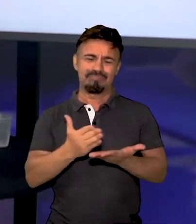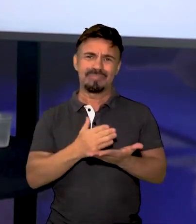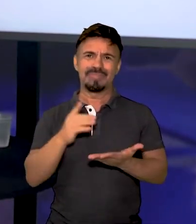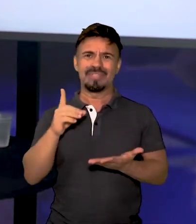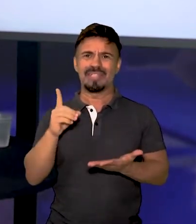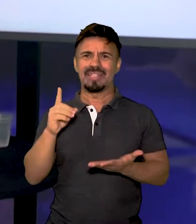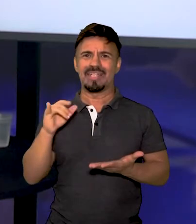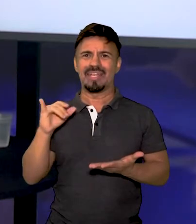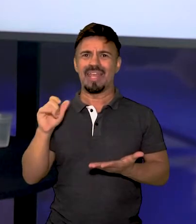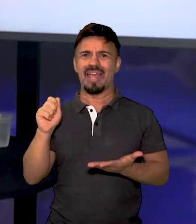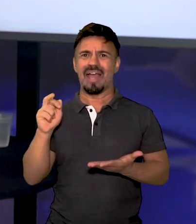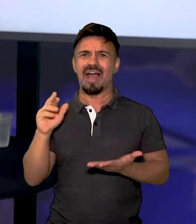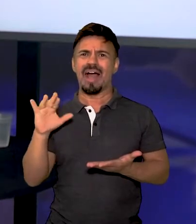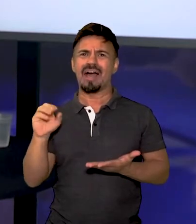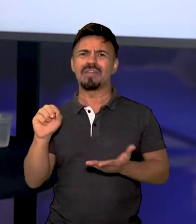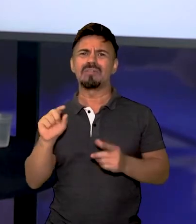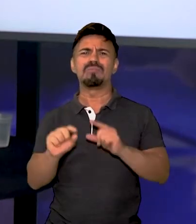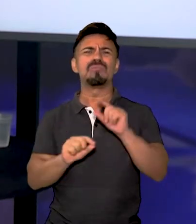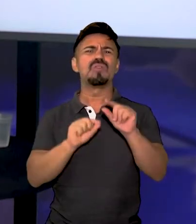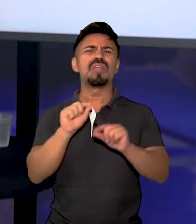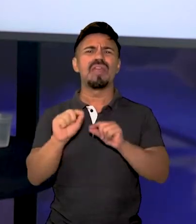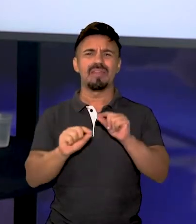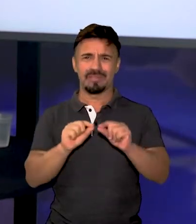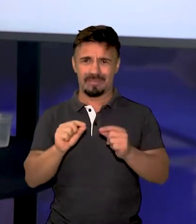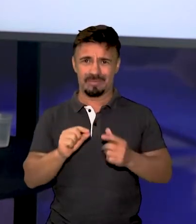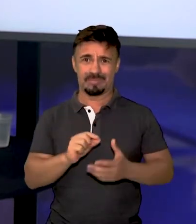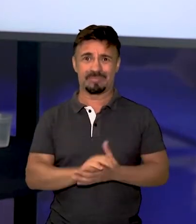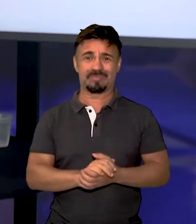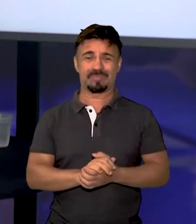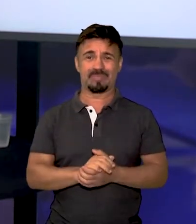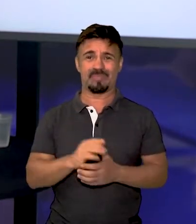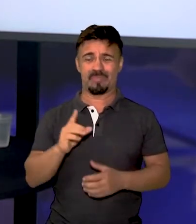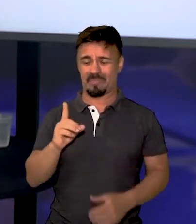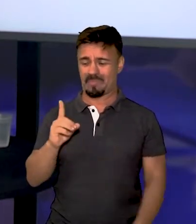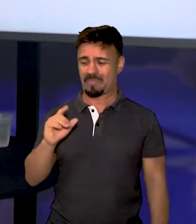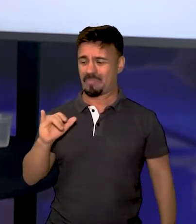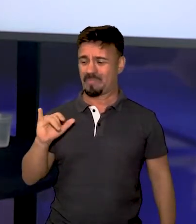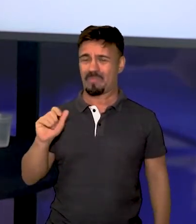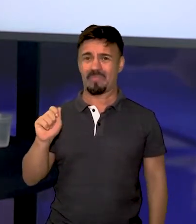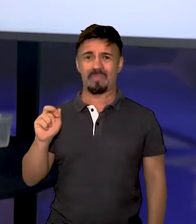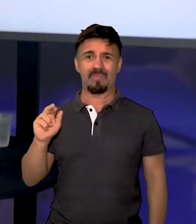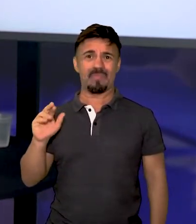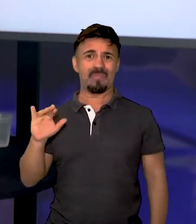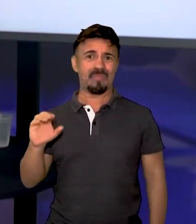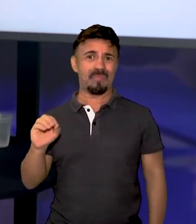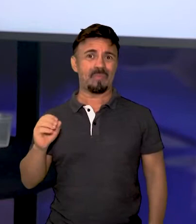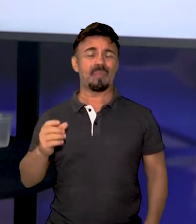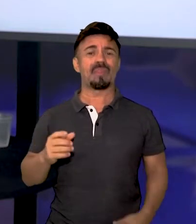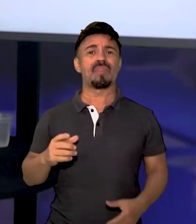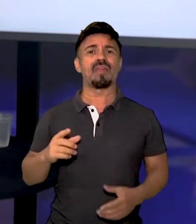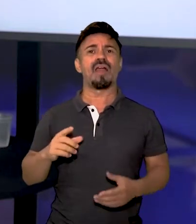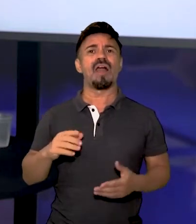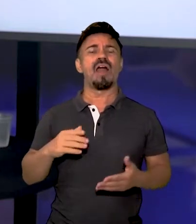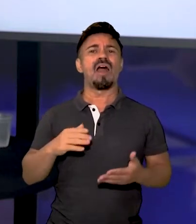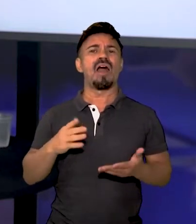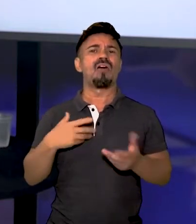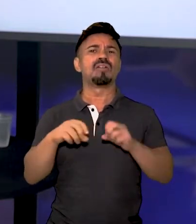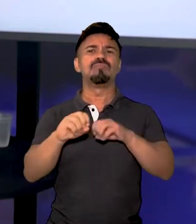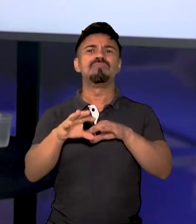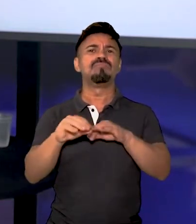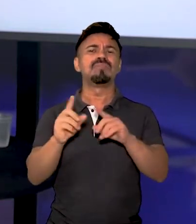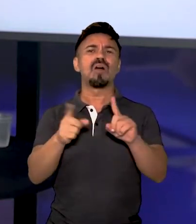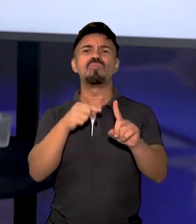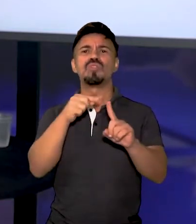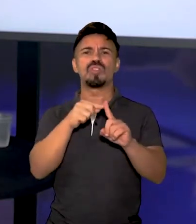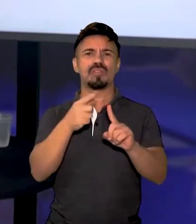o que justamente é um diário. Vamos ter nesta aula alguns objetivos que possamos